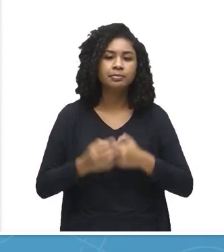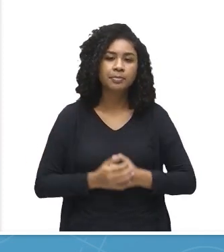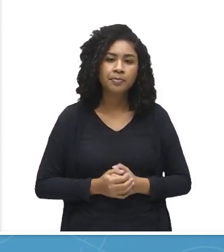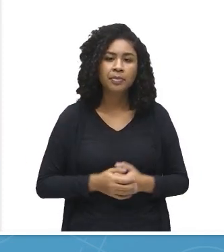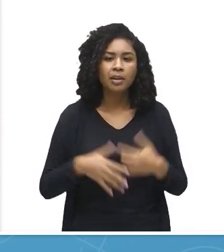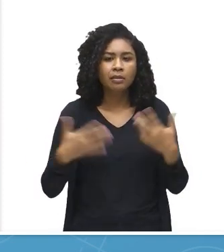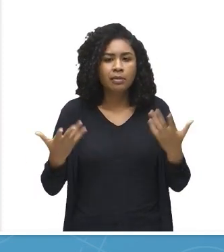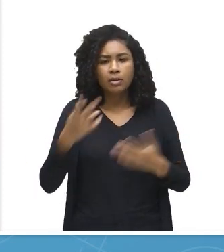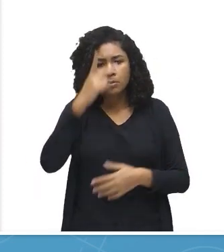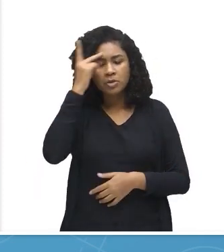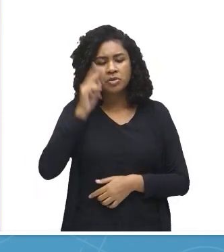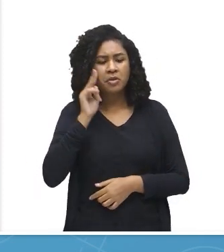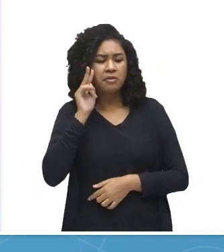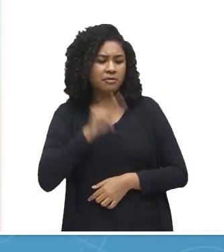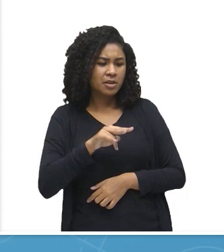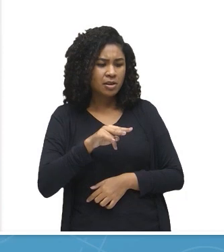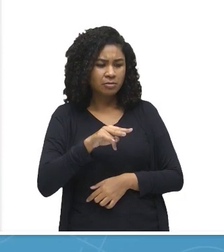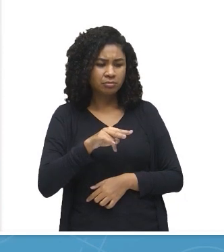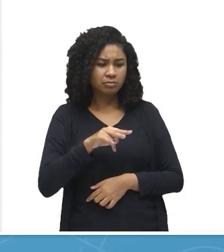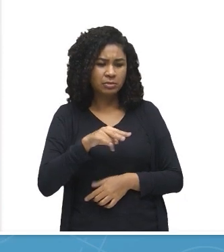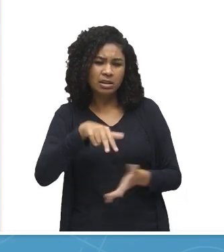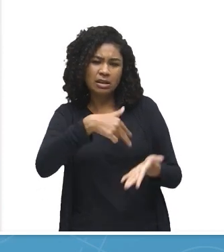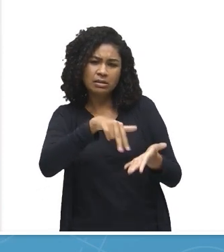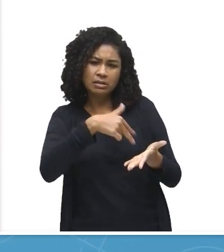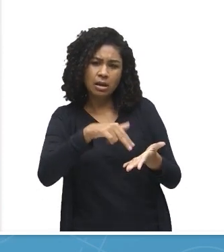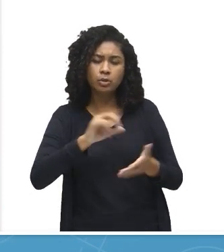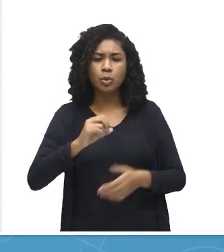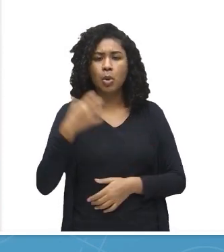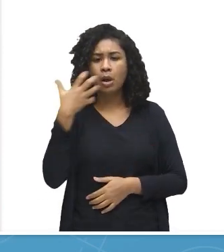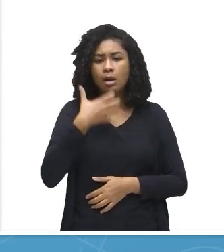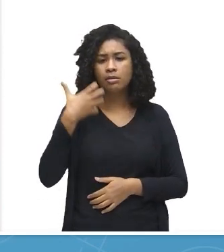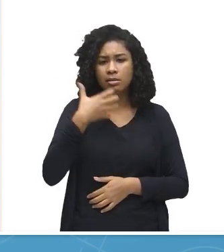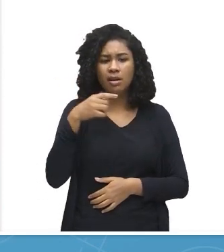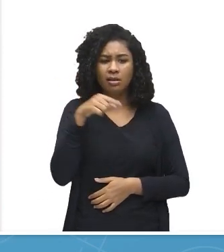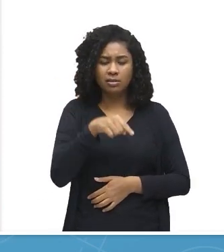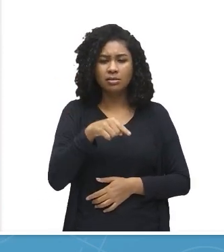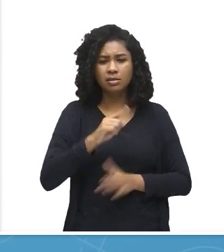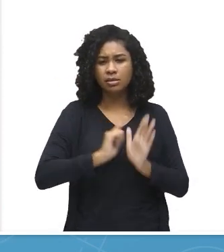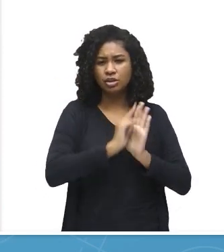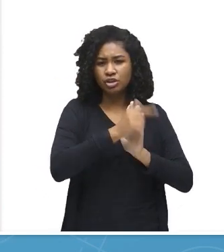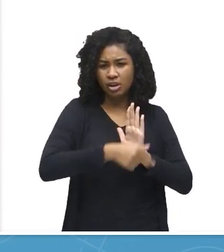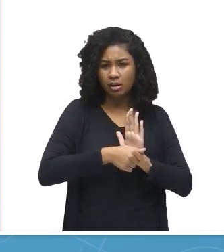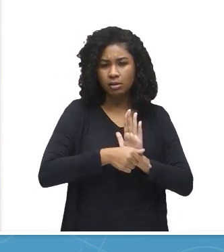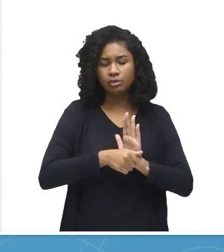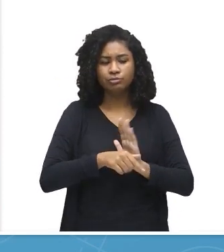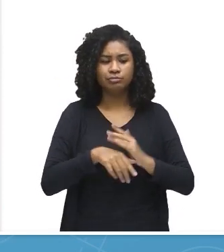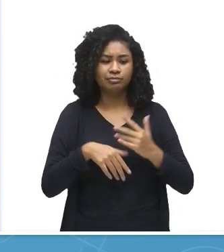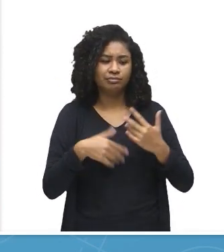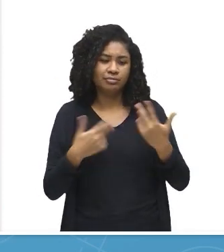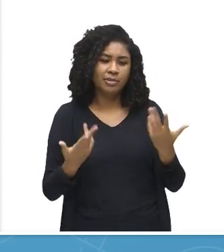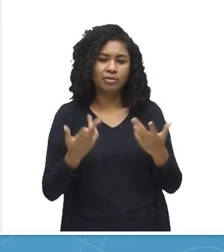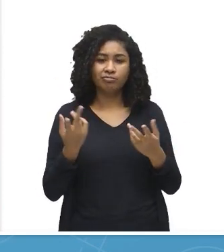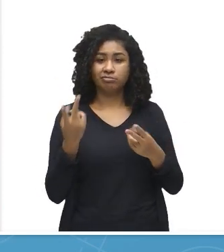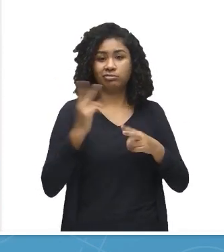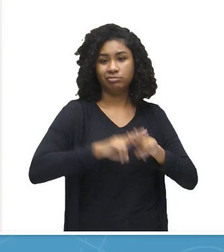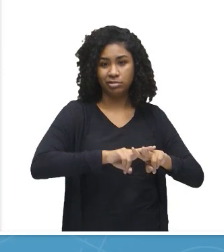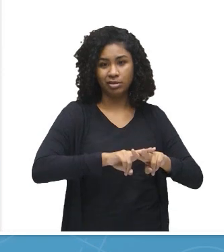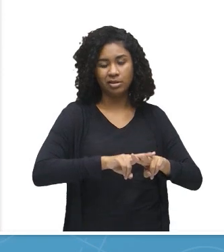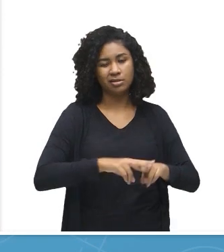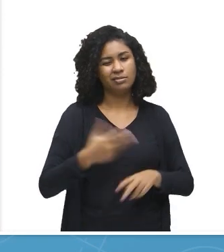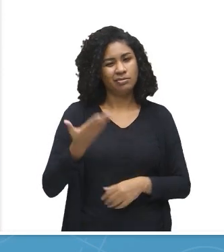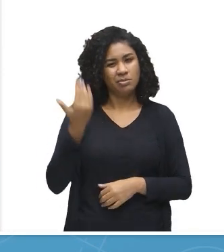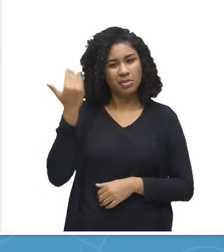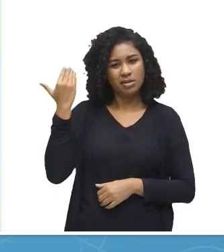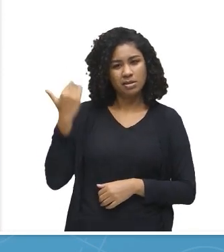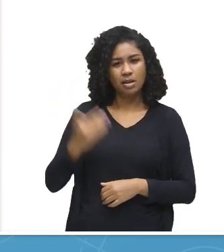dançando ou cantando esse ritmo corria um grande risco de parar na cadeia. O gênero musical citado é...